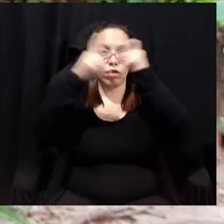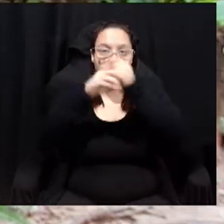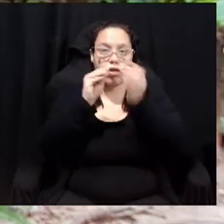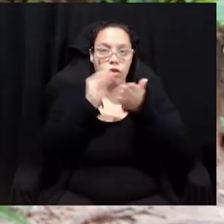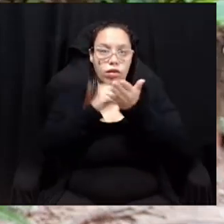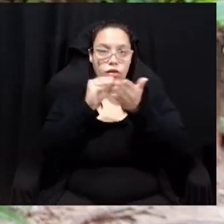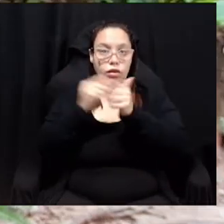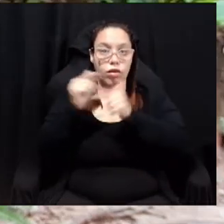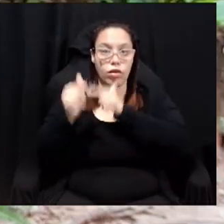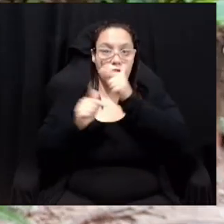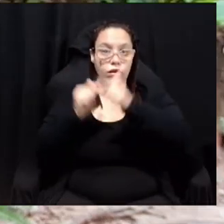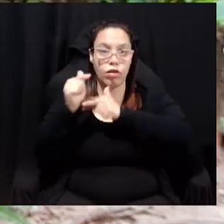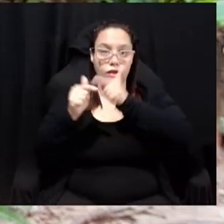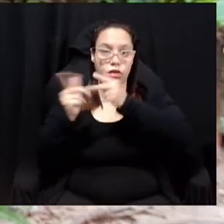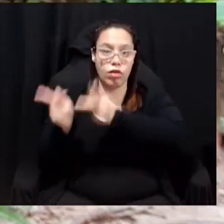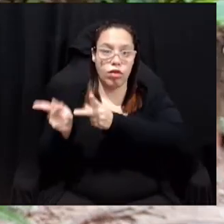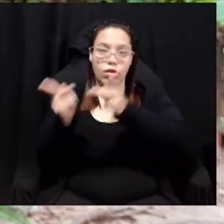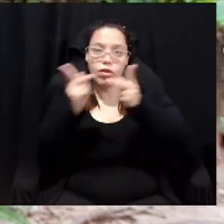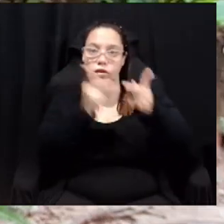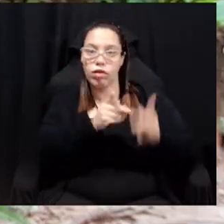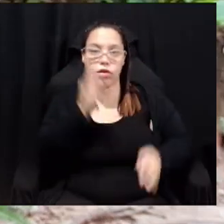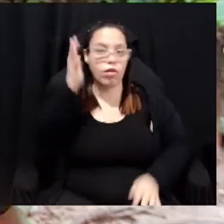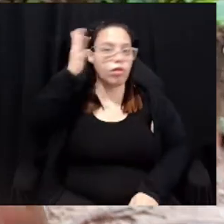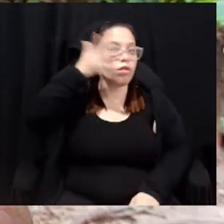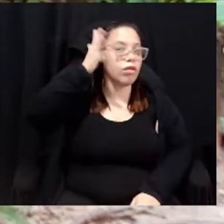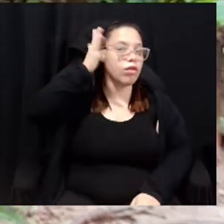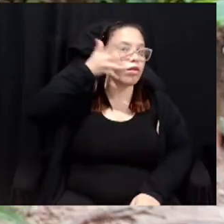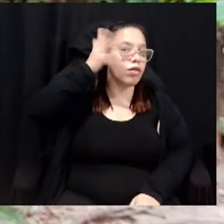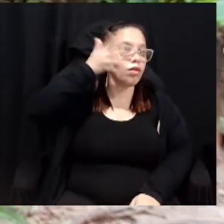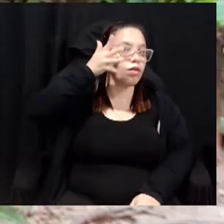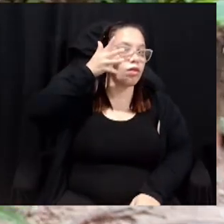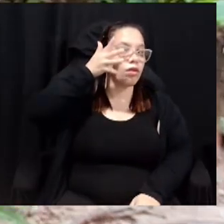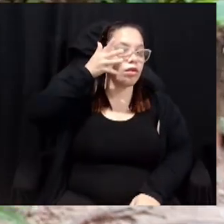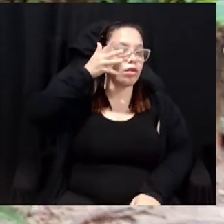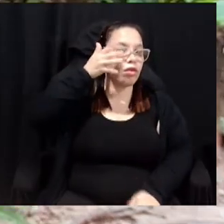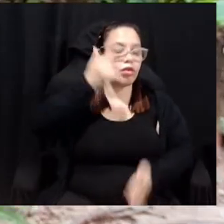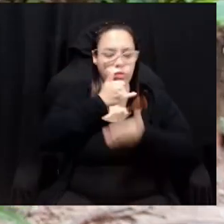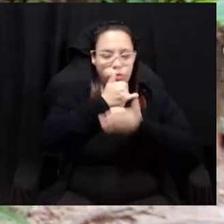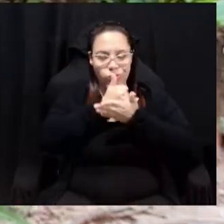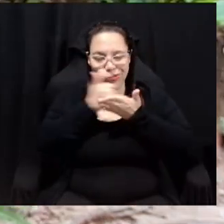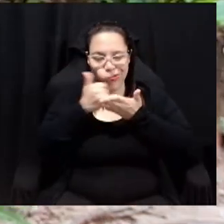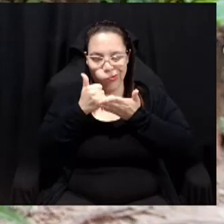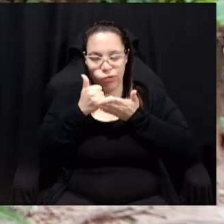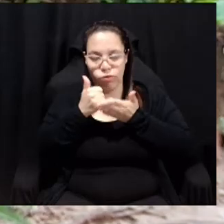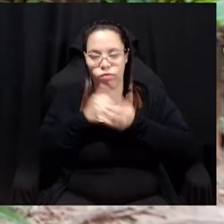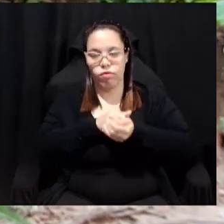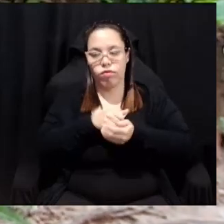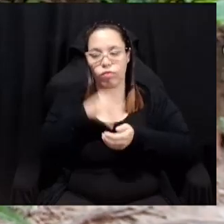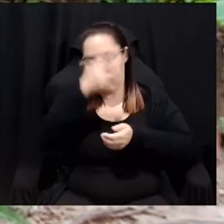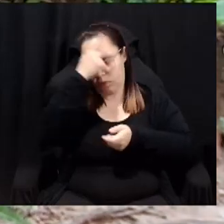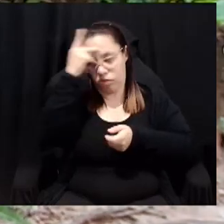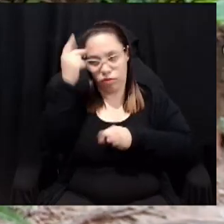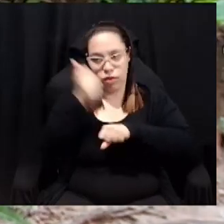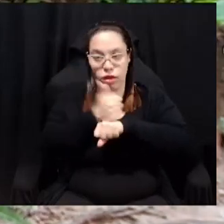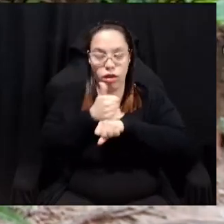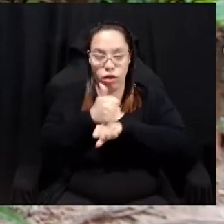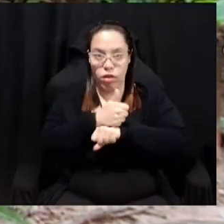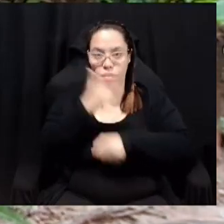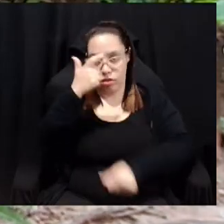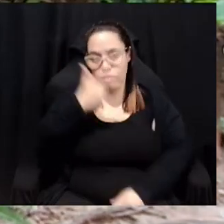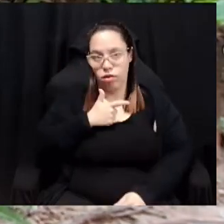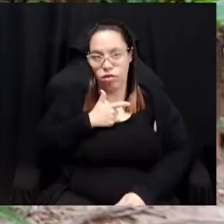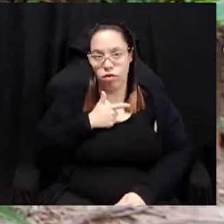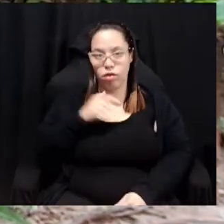eu fui convidado para palestrar com dependentes químicos, mediante a minha profissão, né? E nesse